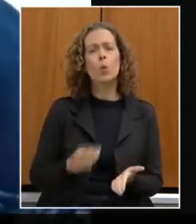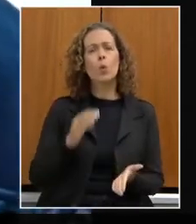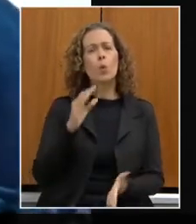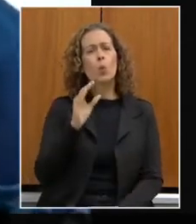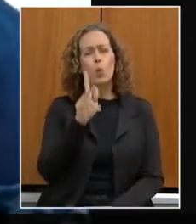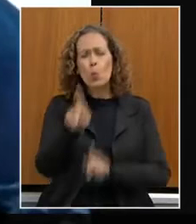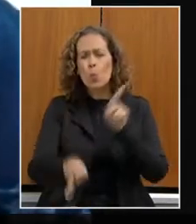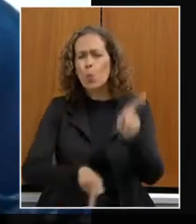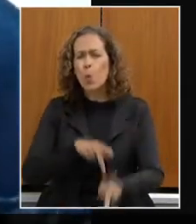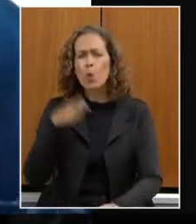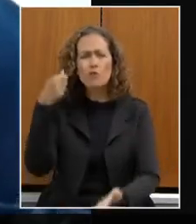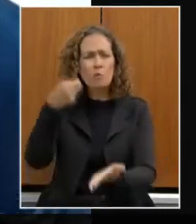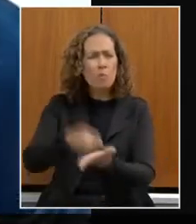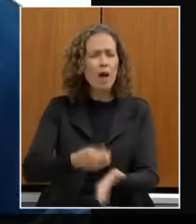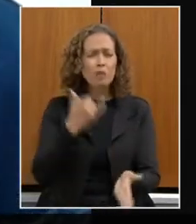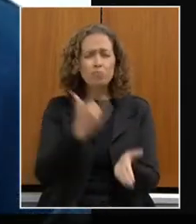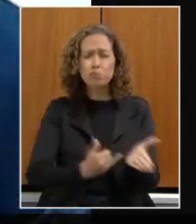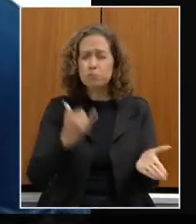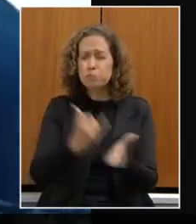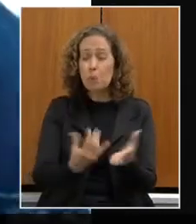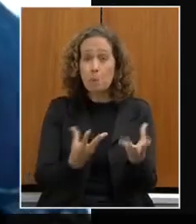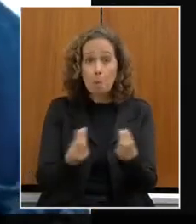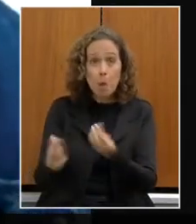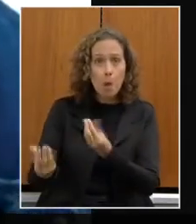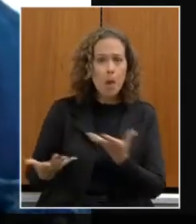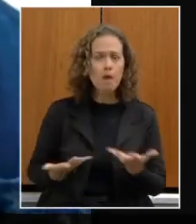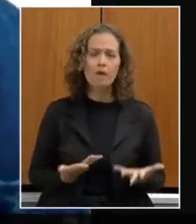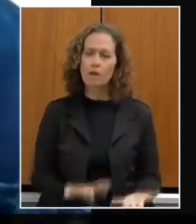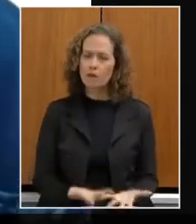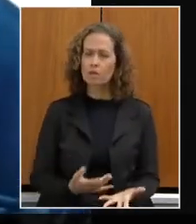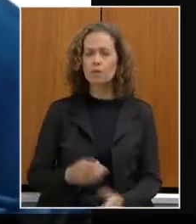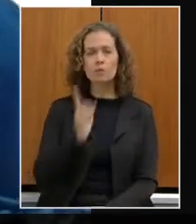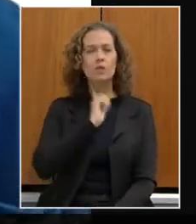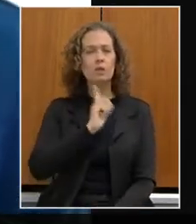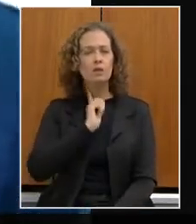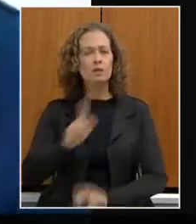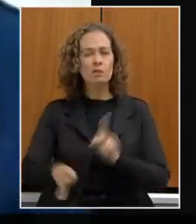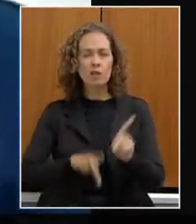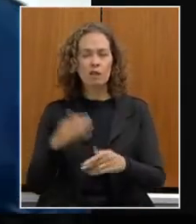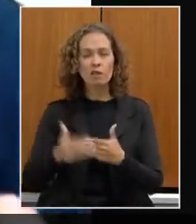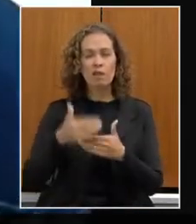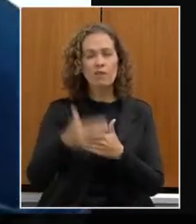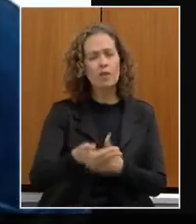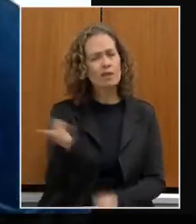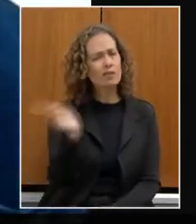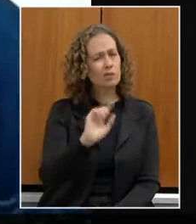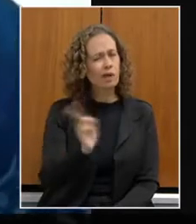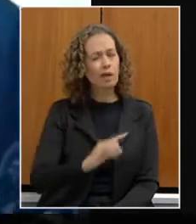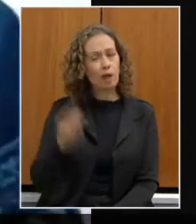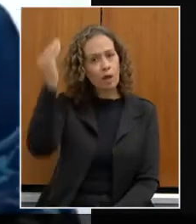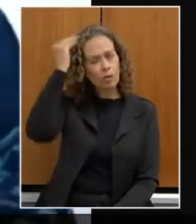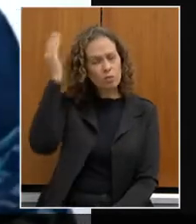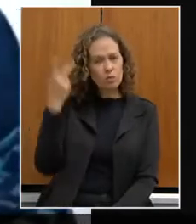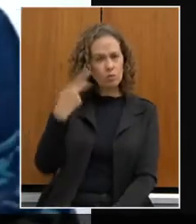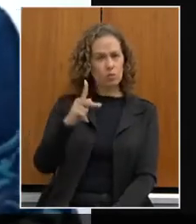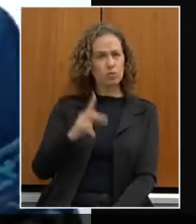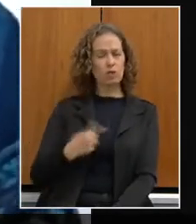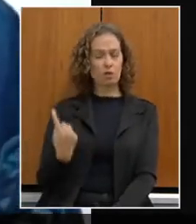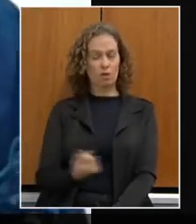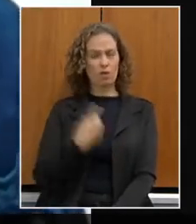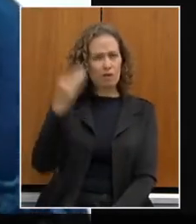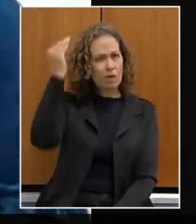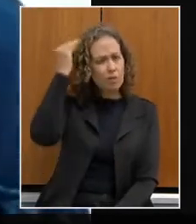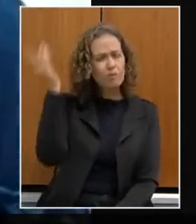Minas Gerais não está na frente não nós temos a certeza não é culpa do senhor nem nosso mas nós